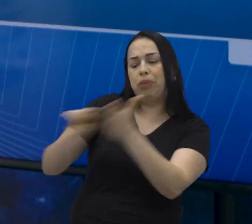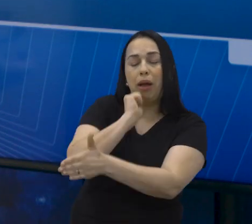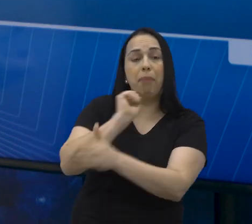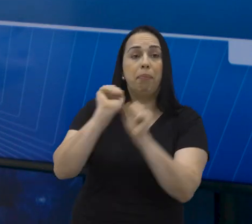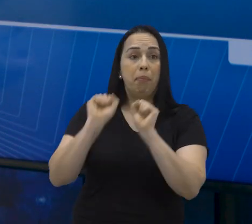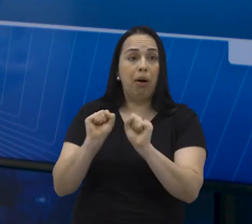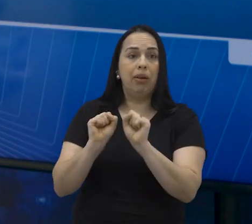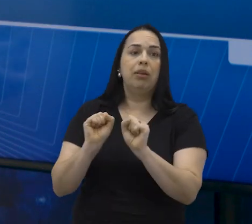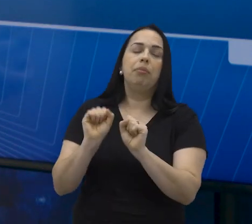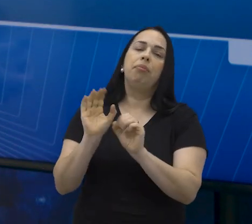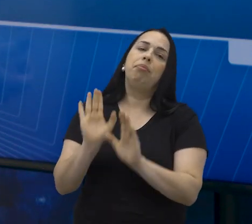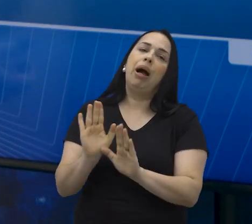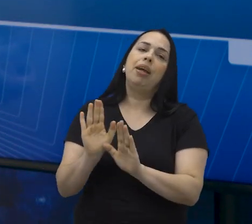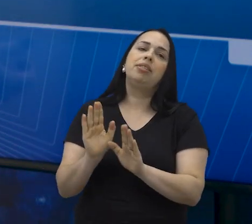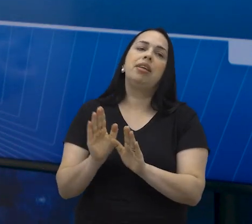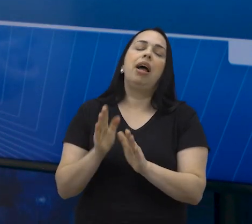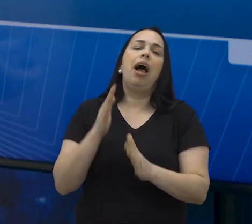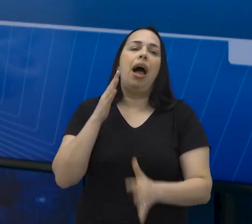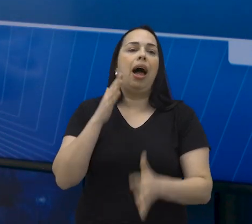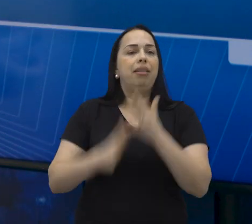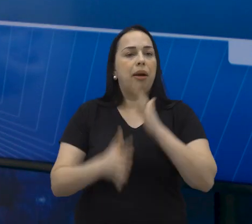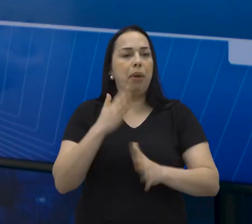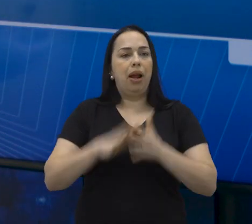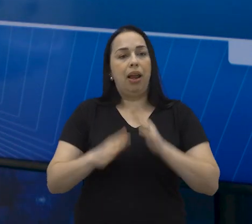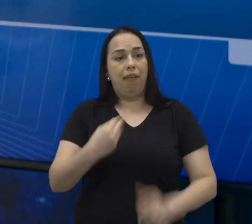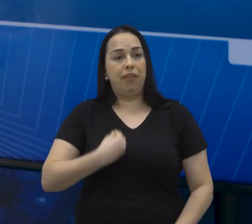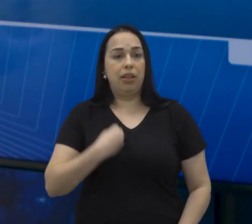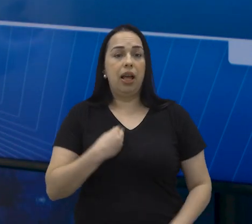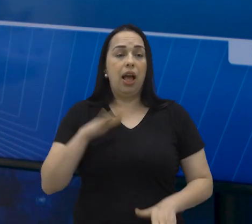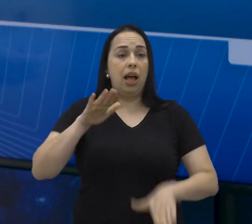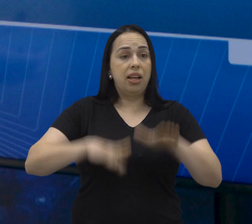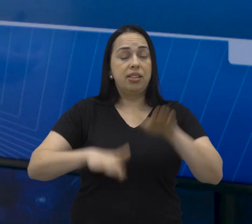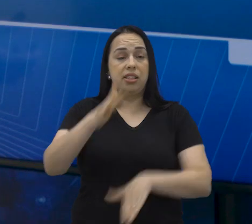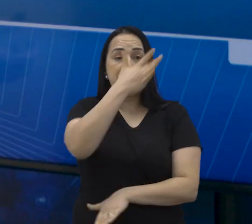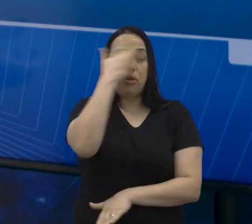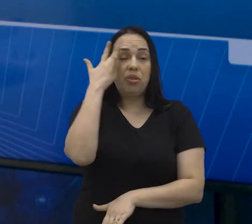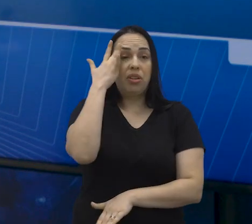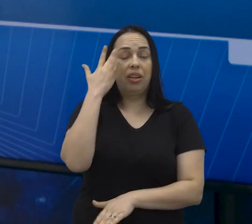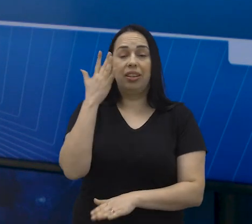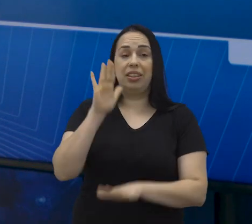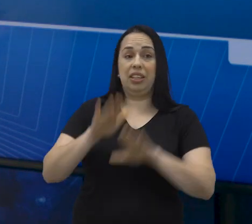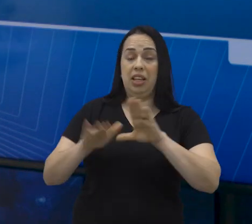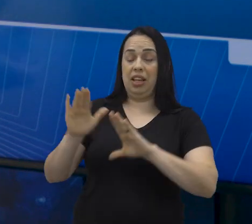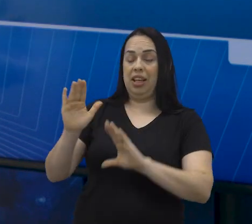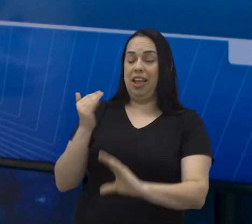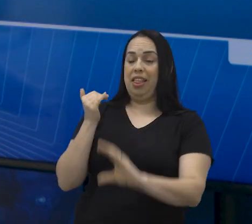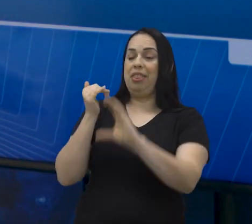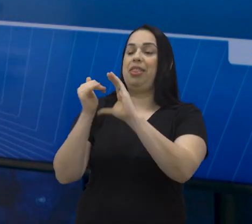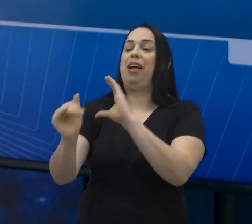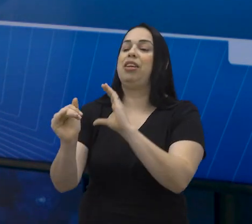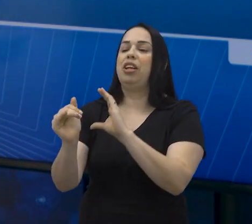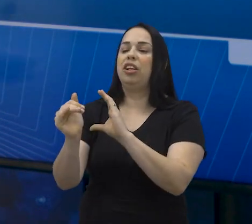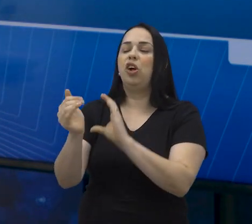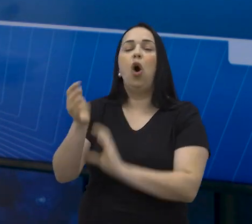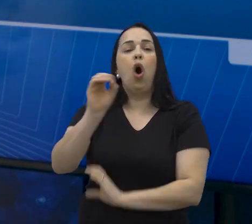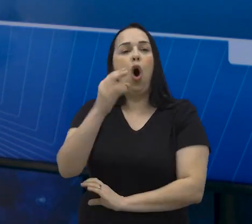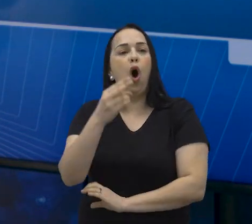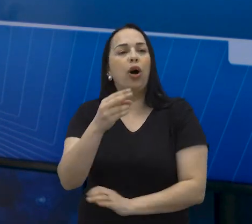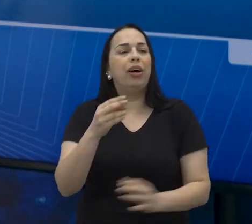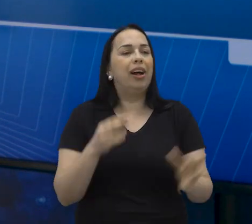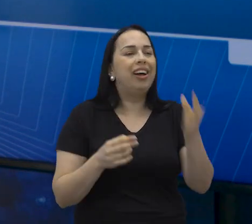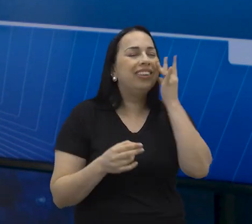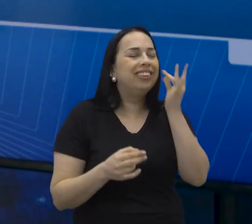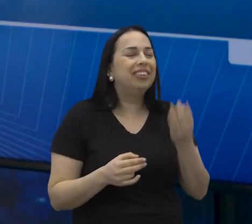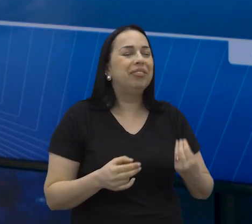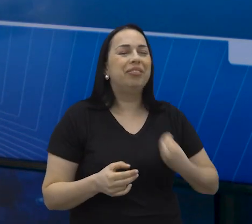atribuições, né, que a gente pode adquirir vão ficando prejudicadas, né? Então, muitas vezes a pessoa que prefere mandar uma mensagem do que ouvir a voz de